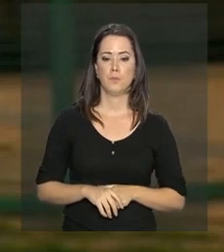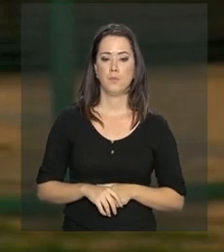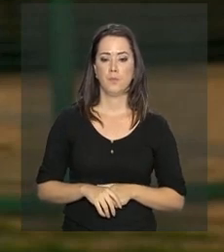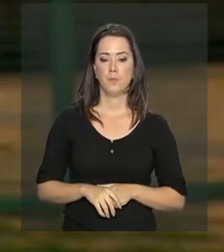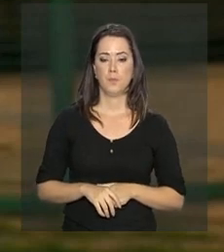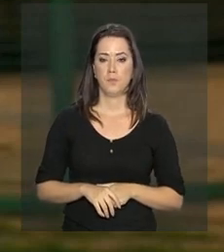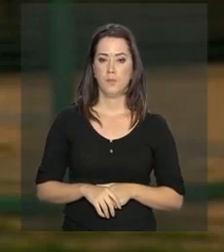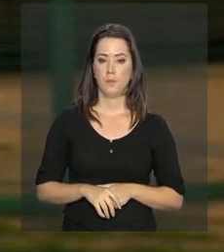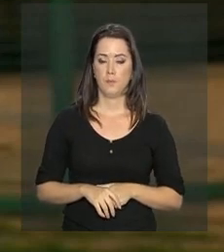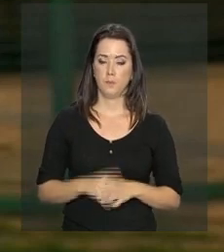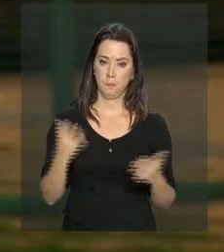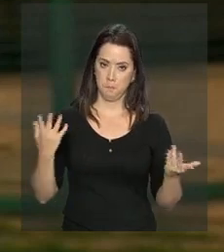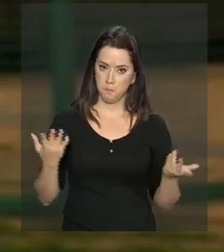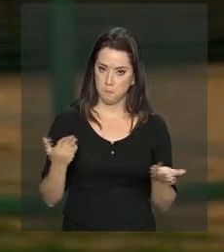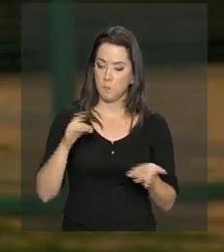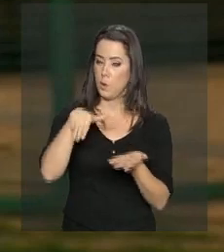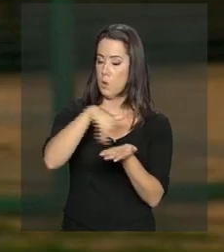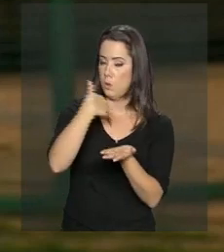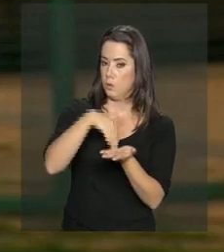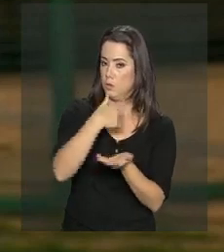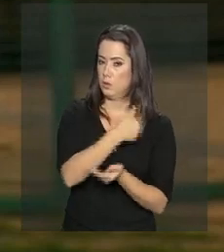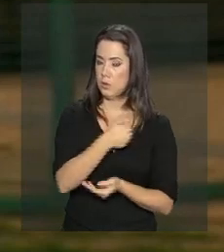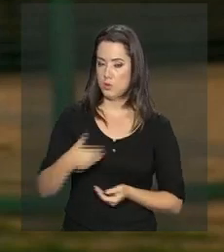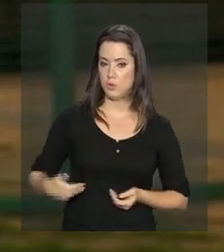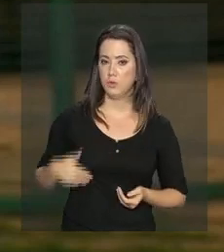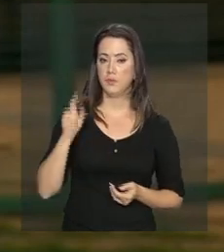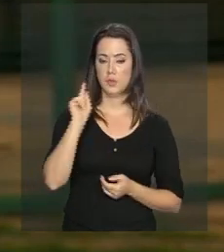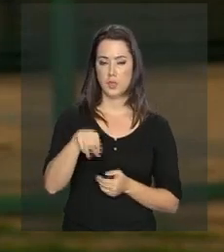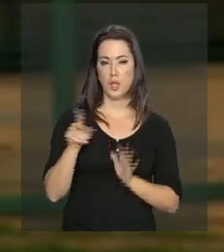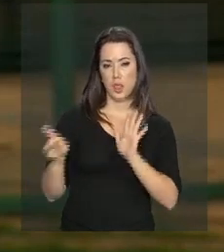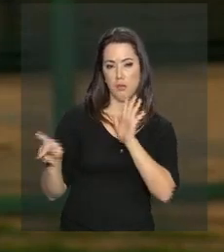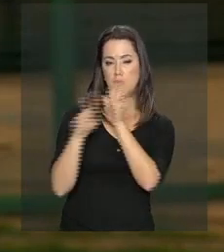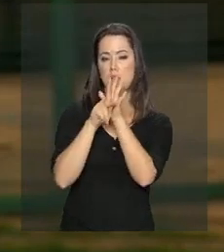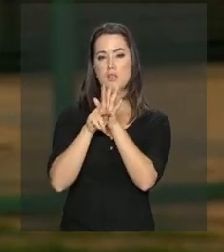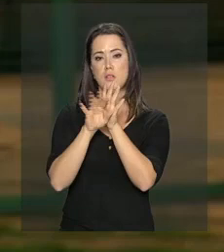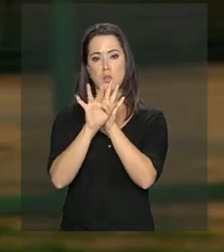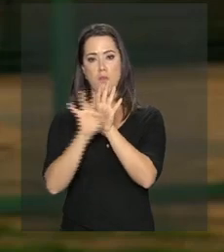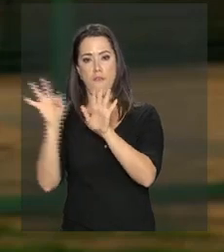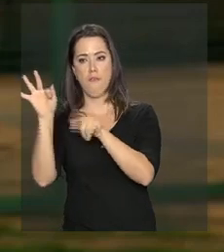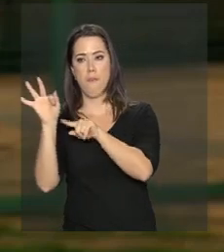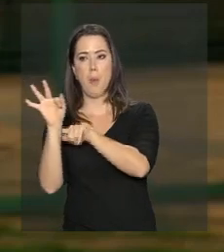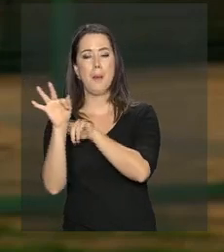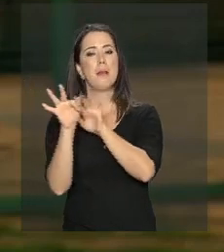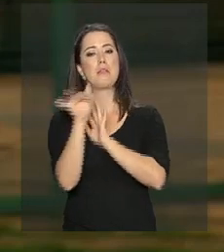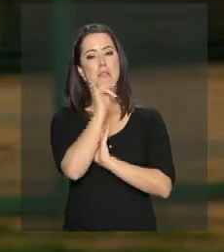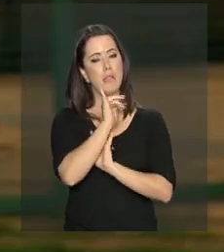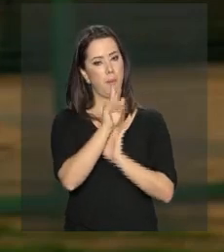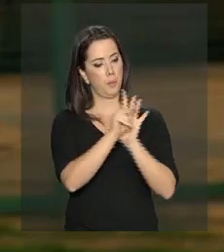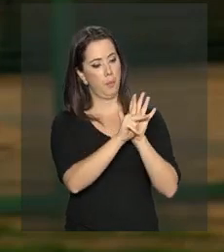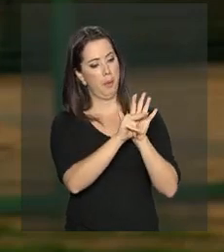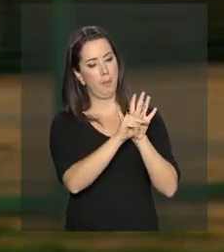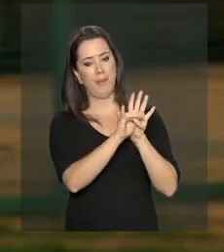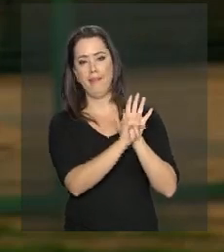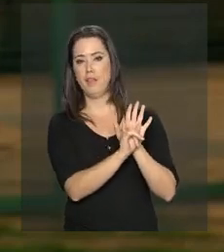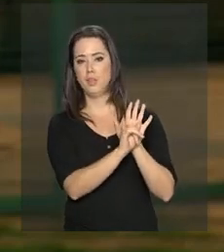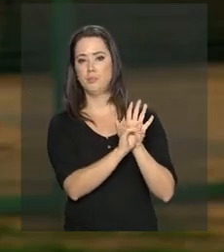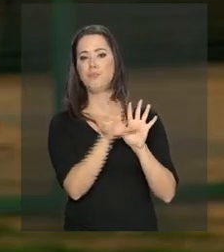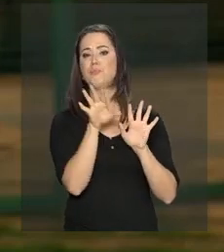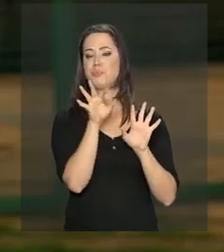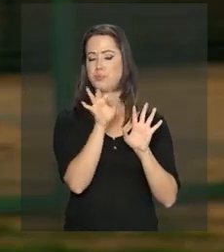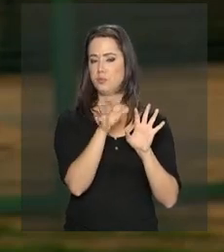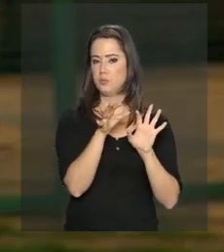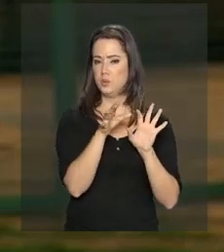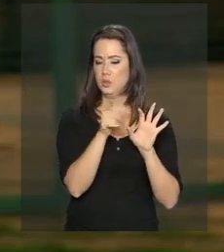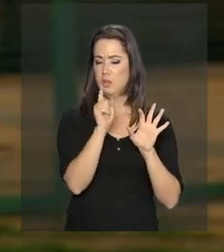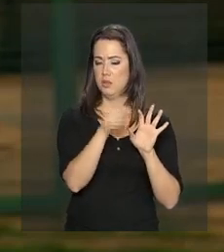bom a secretaria de governo ficará com assuntos federativos como o ipi por exemplo o programa de parcerias e